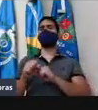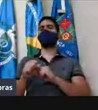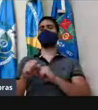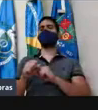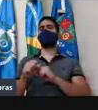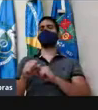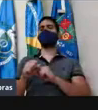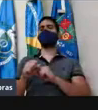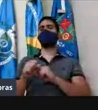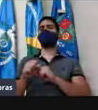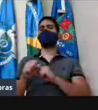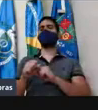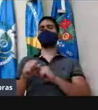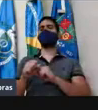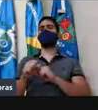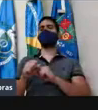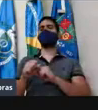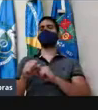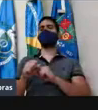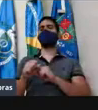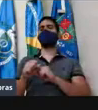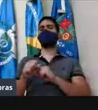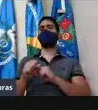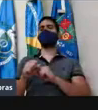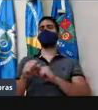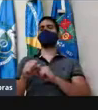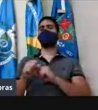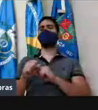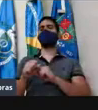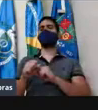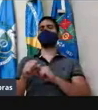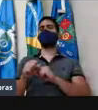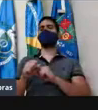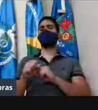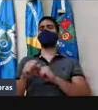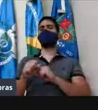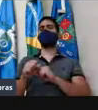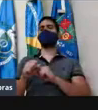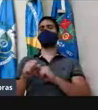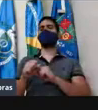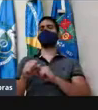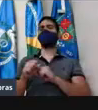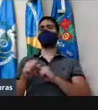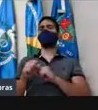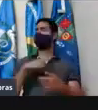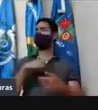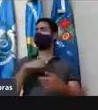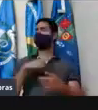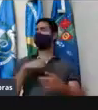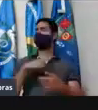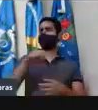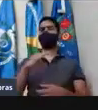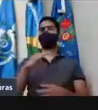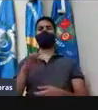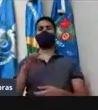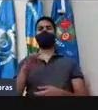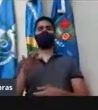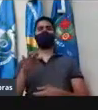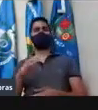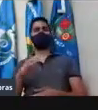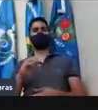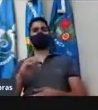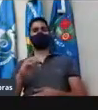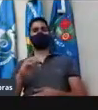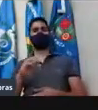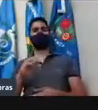apresentar propostas. Como teve aqui o Vicente Cosati, o nosso amigo Gustavo, eles